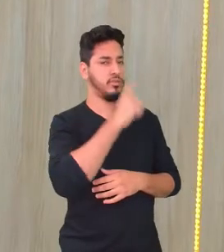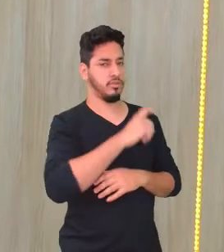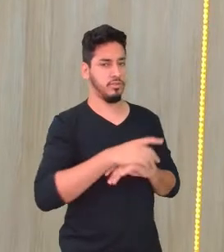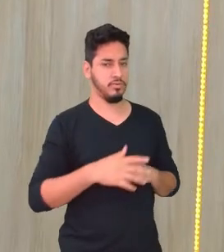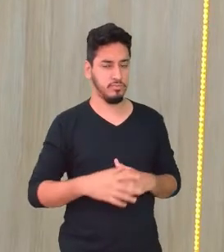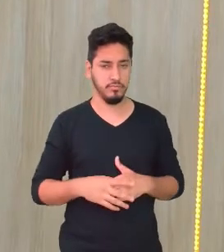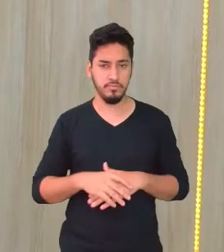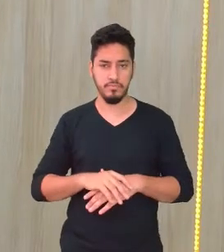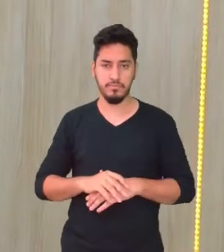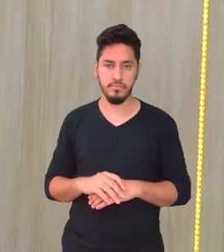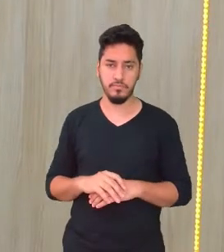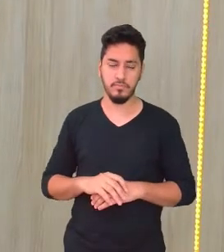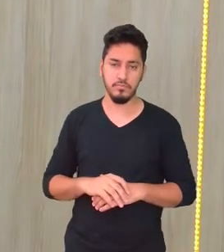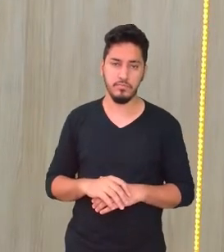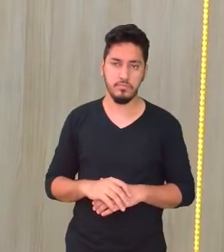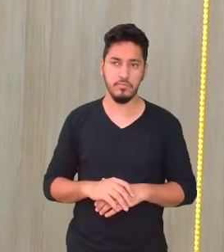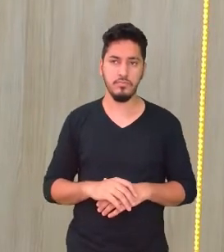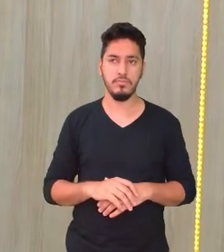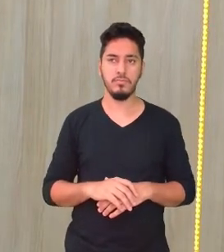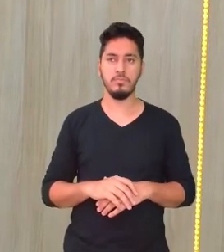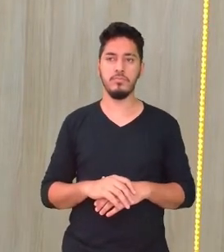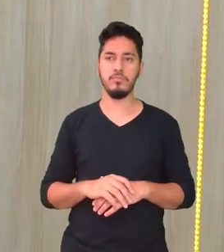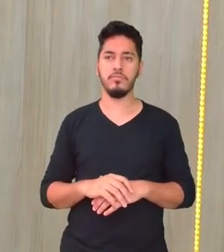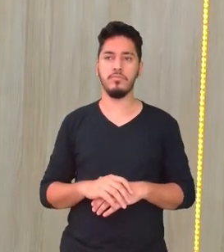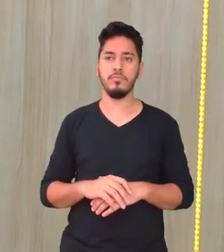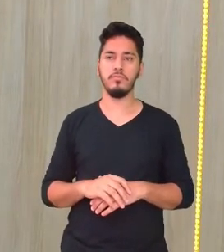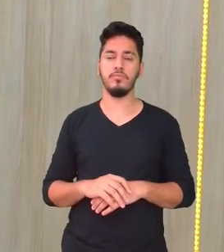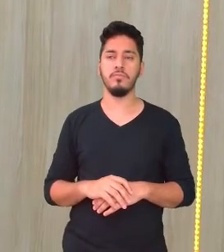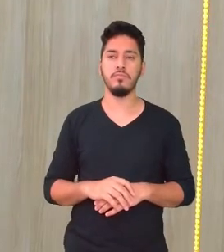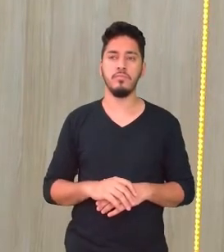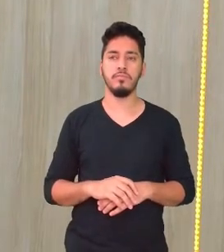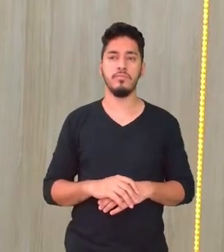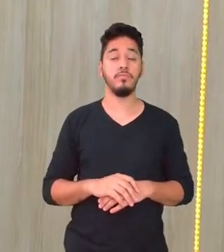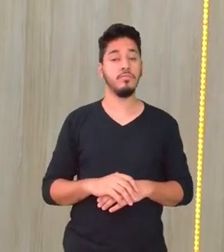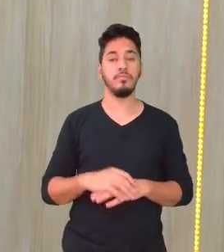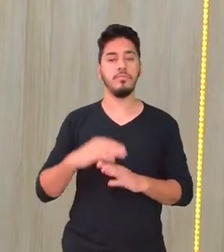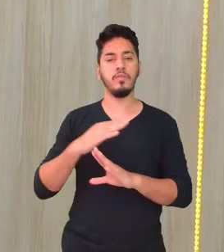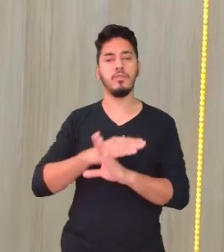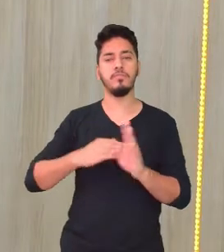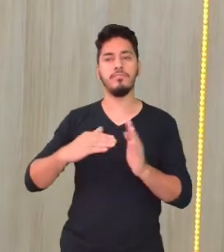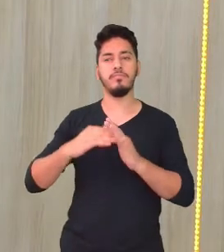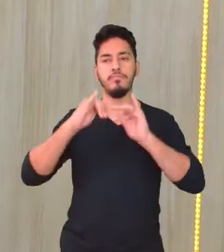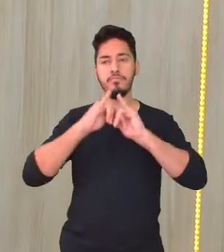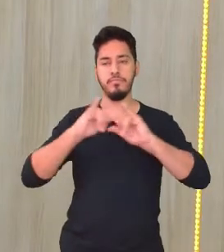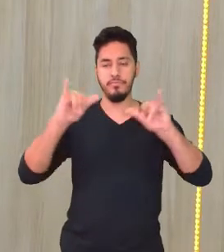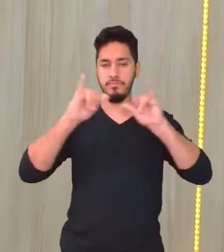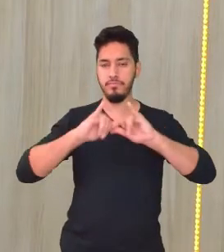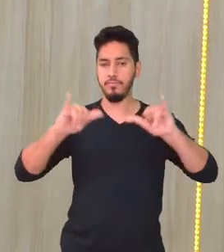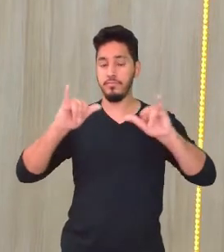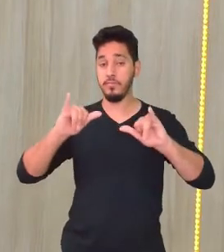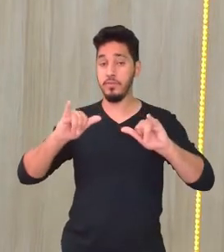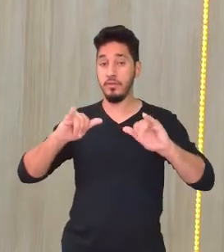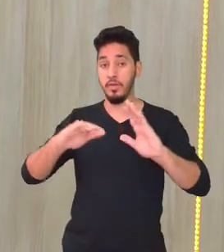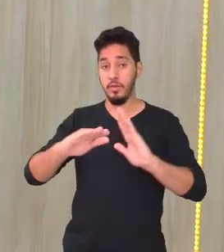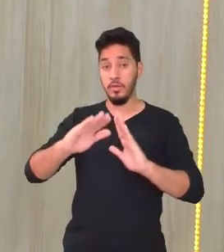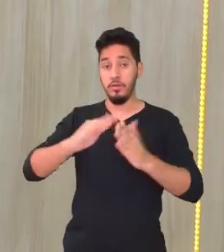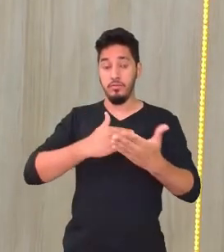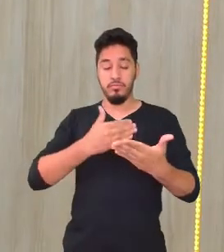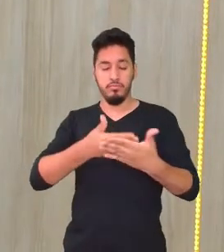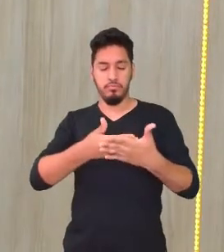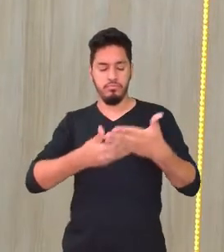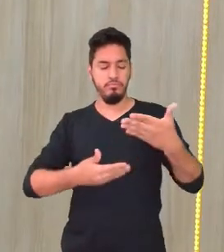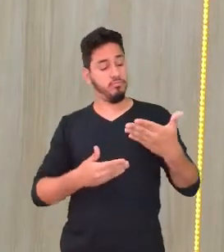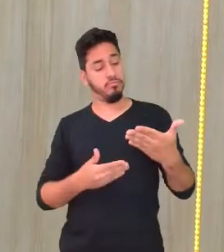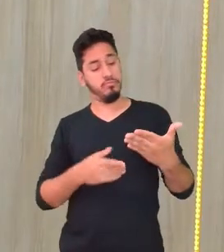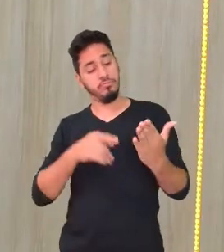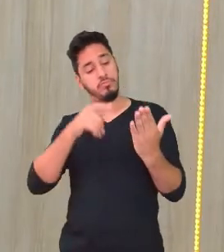fake, certo? De uma desinformação. Então, para todas as informações que a gente recebe,